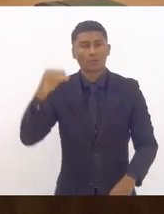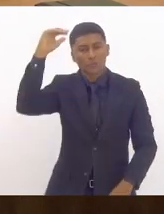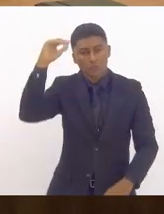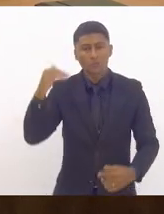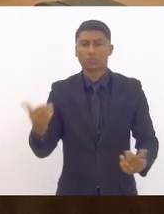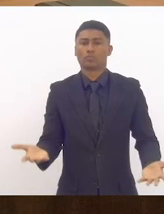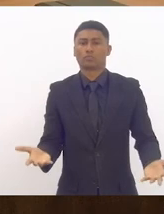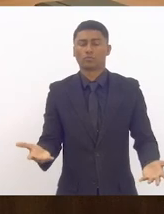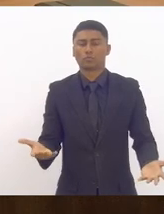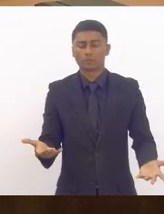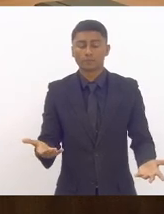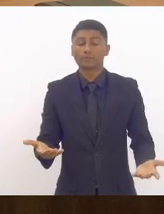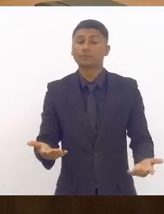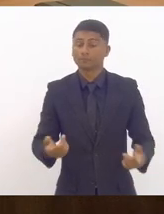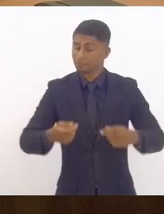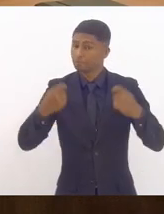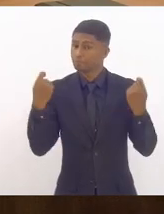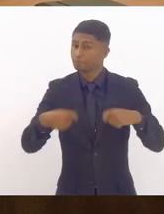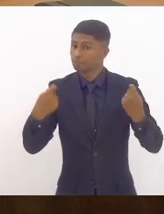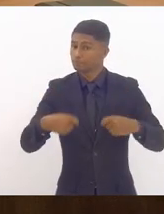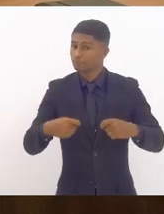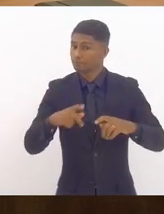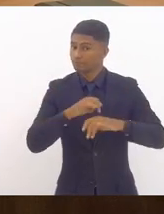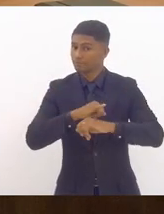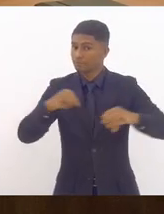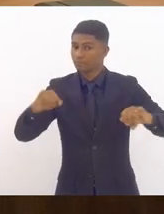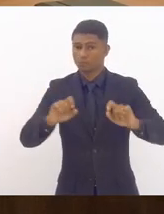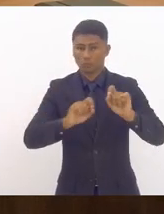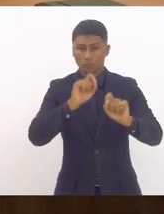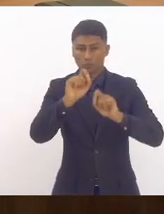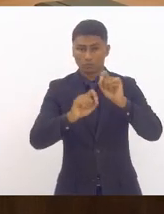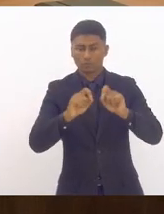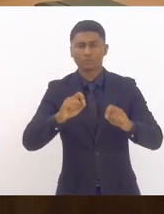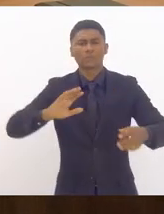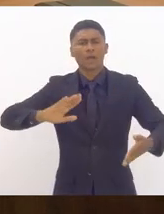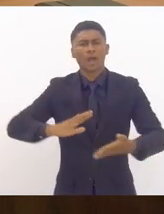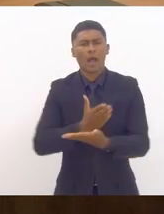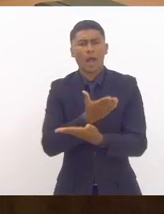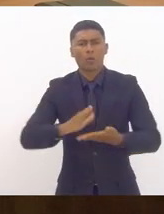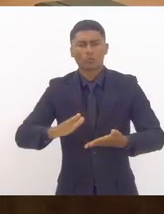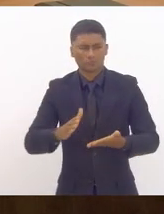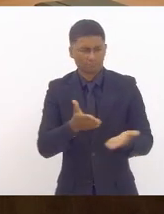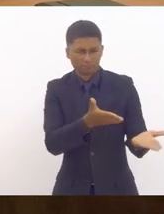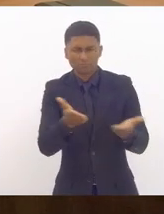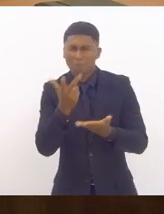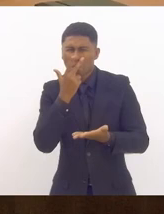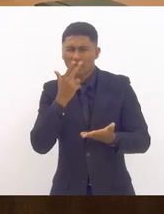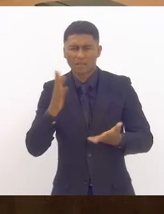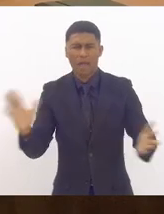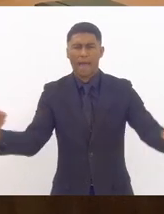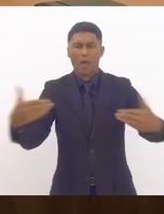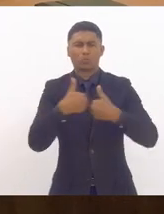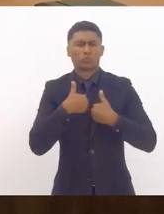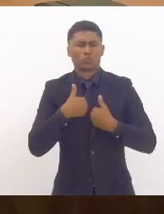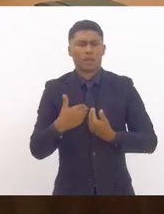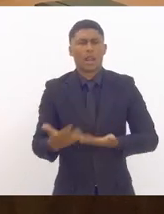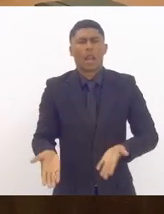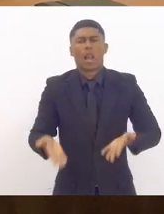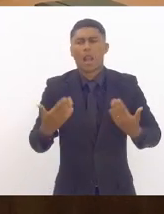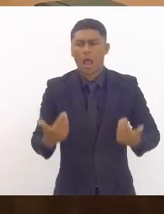Necessário destacar que mesmo os casos tidos como leves afetam